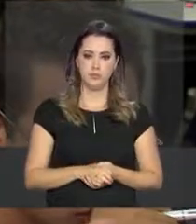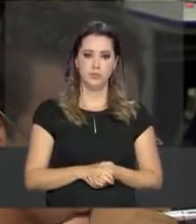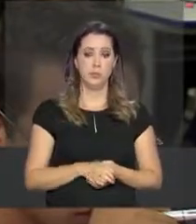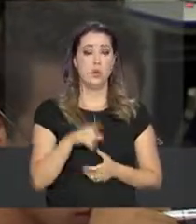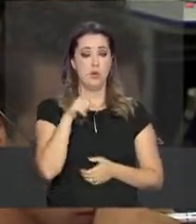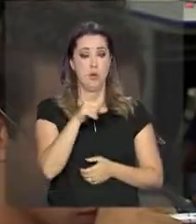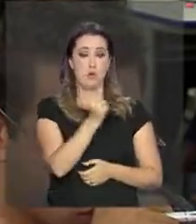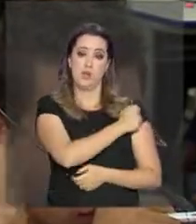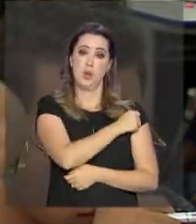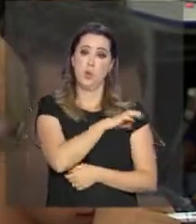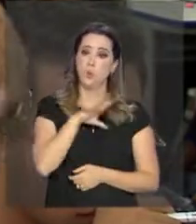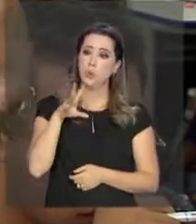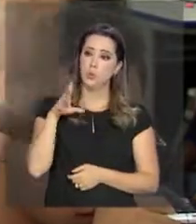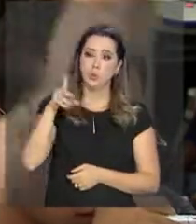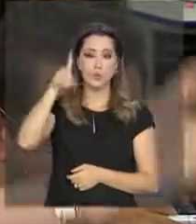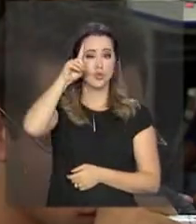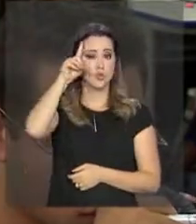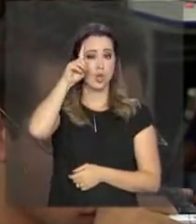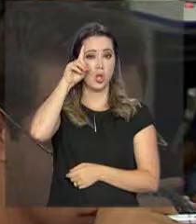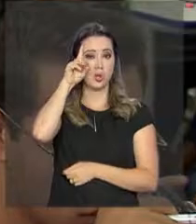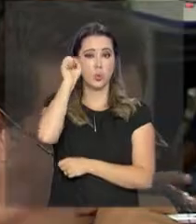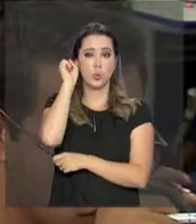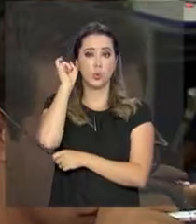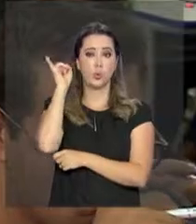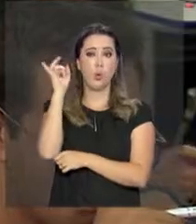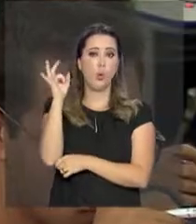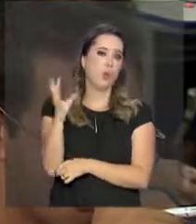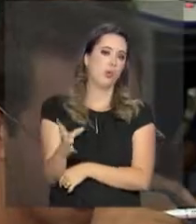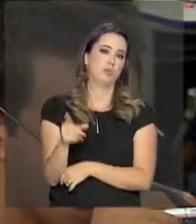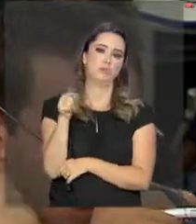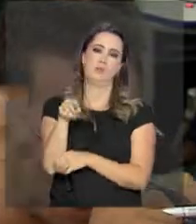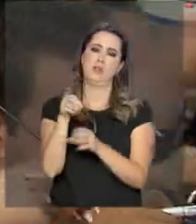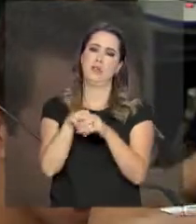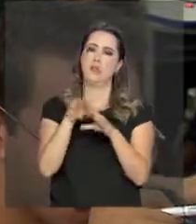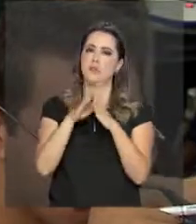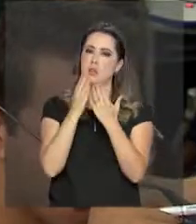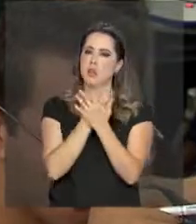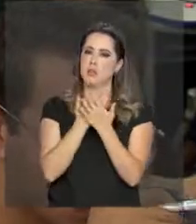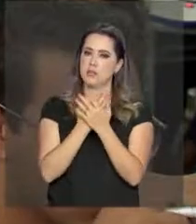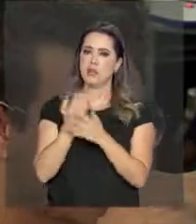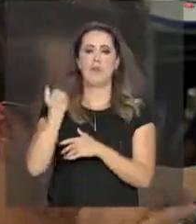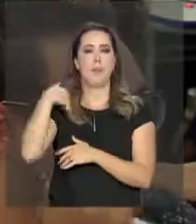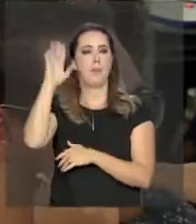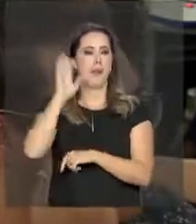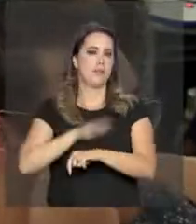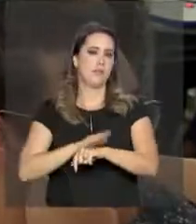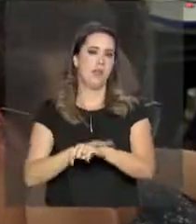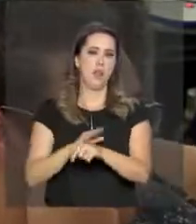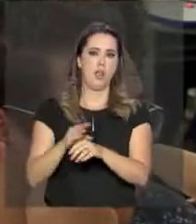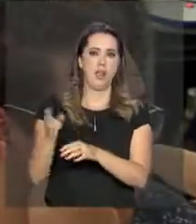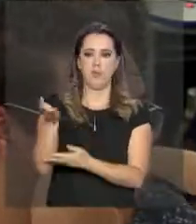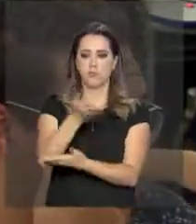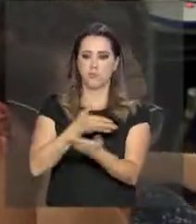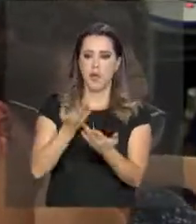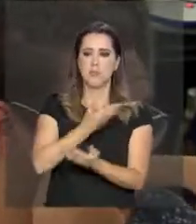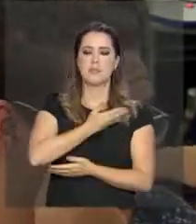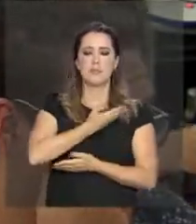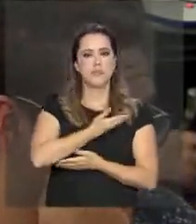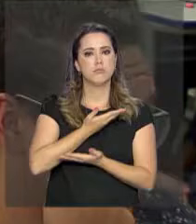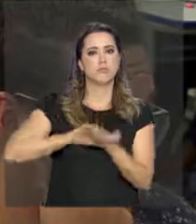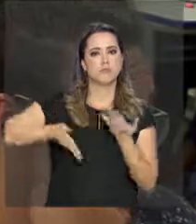e aí eles têm mais tempo eles interagem muito mais entre si e entre os